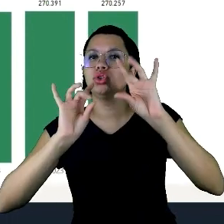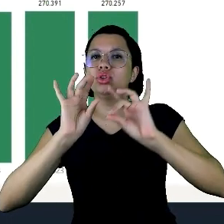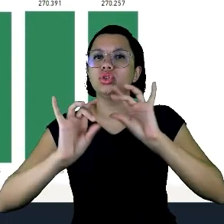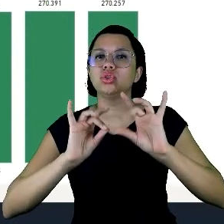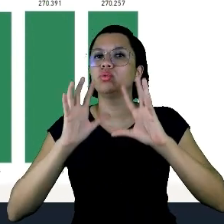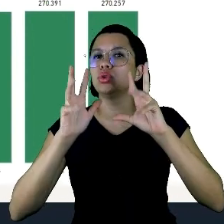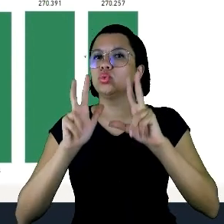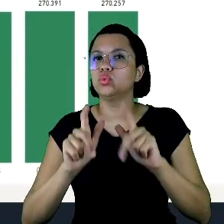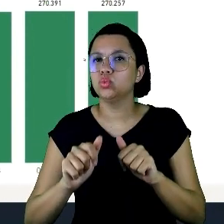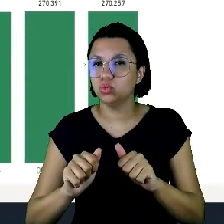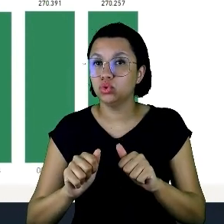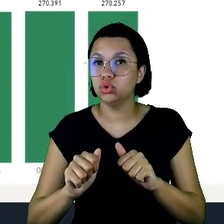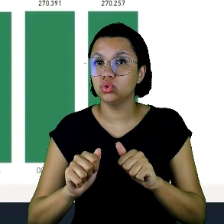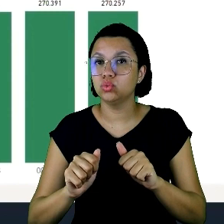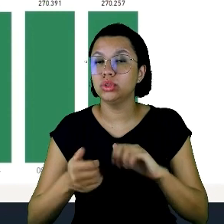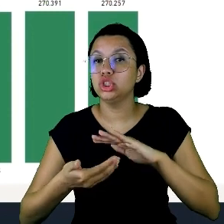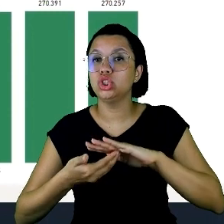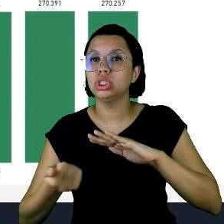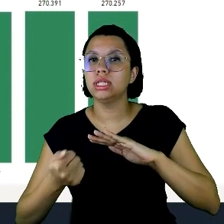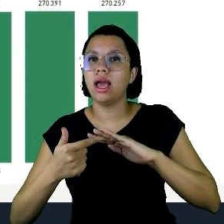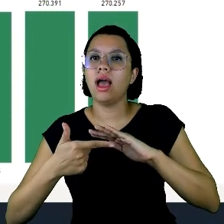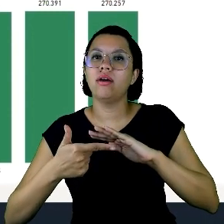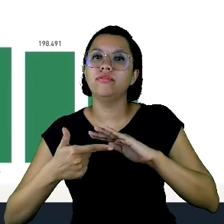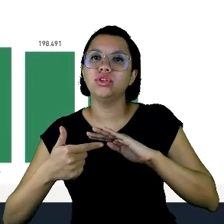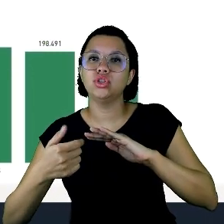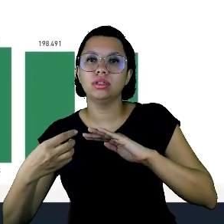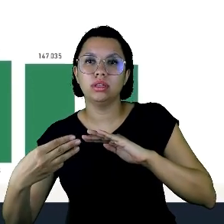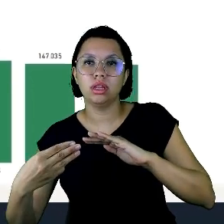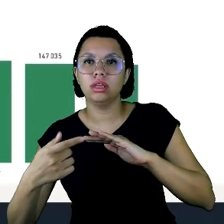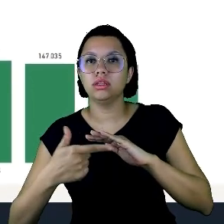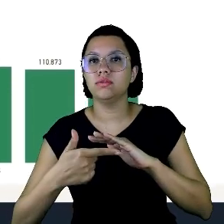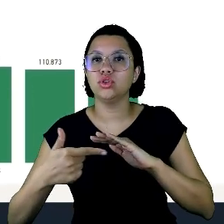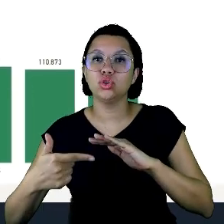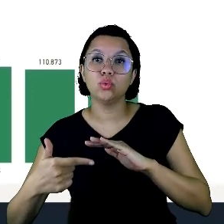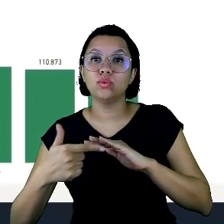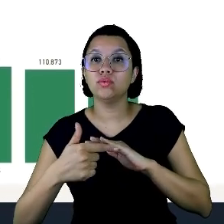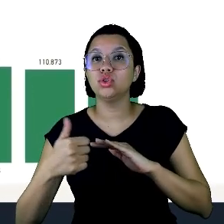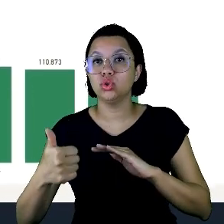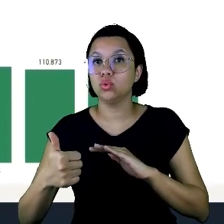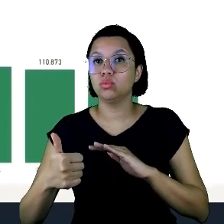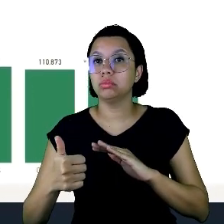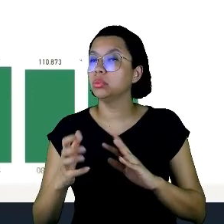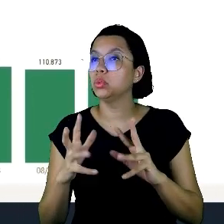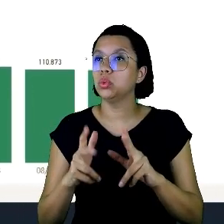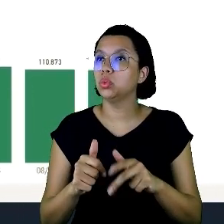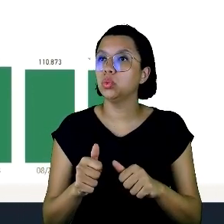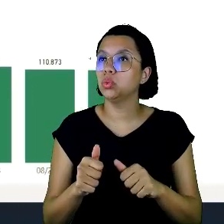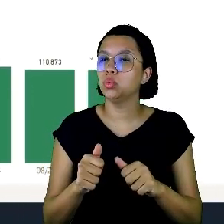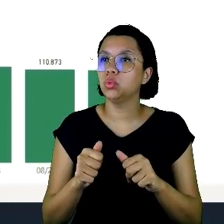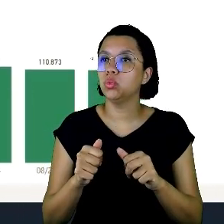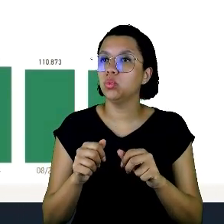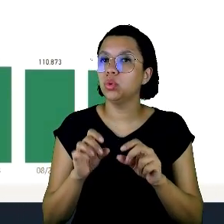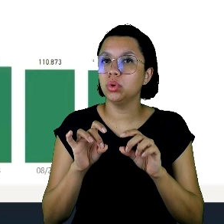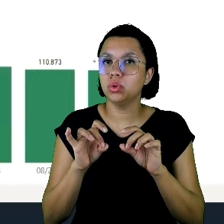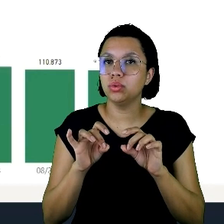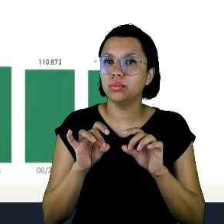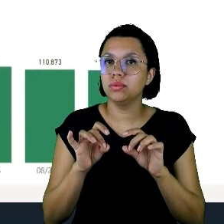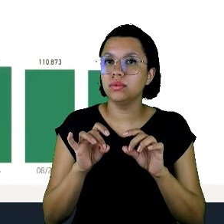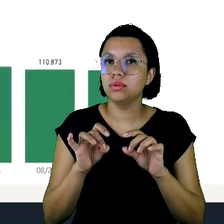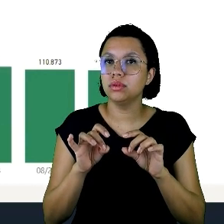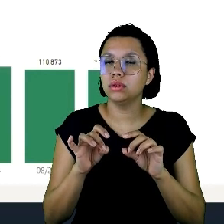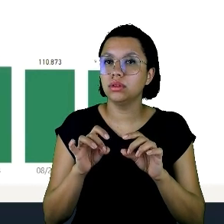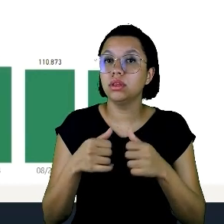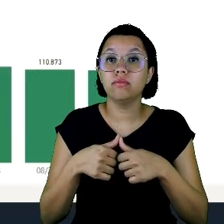pode selecionar tudo e desmarcar o que é 23, 22, 21. Então, tudo que sobrou para trás é anterior a